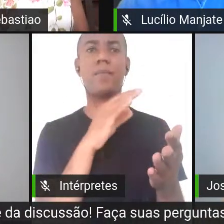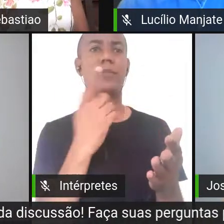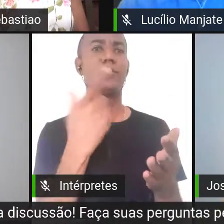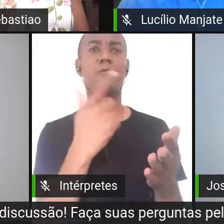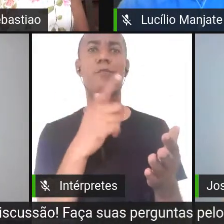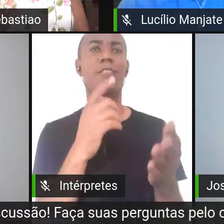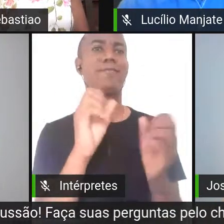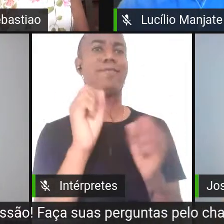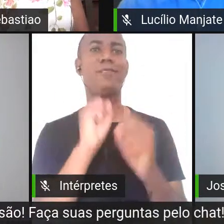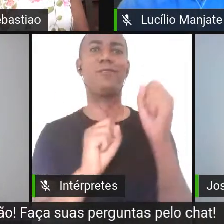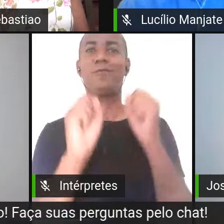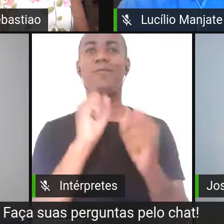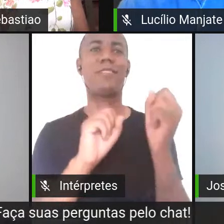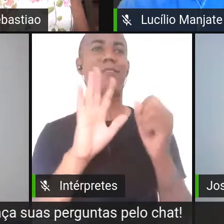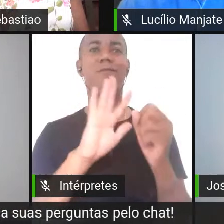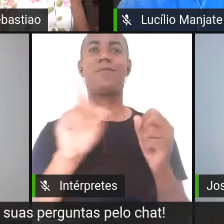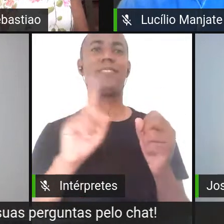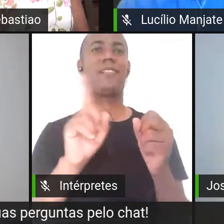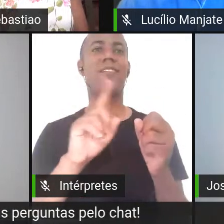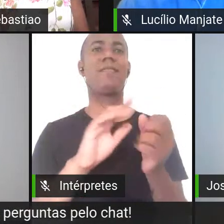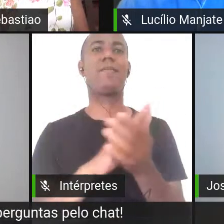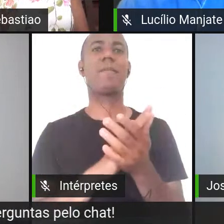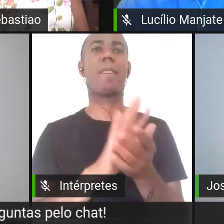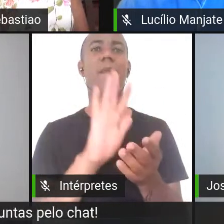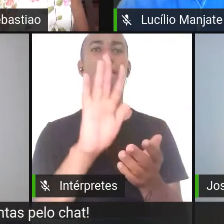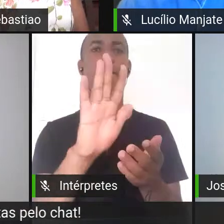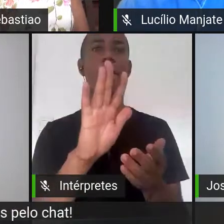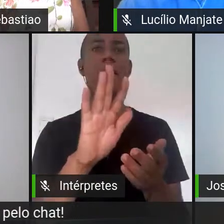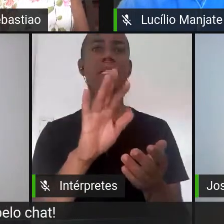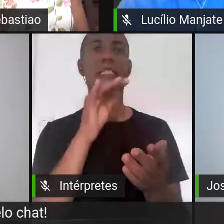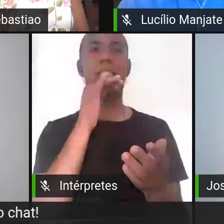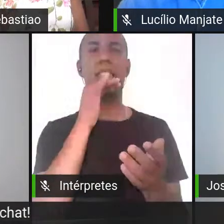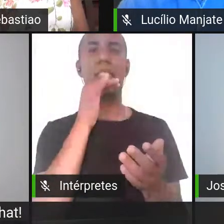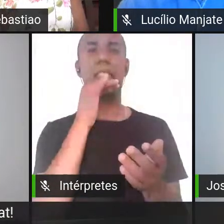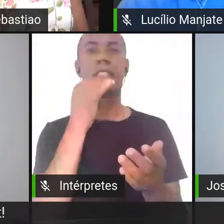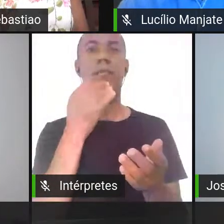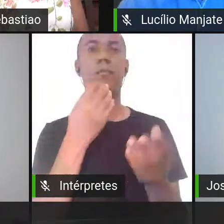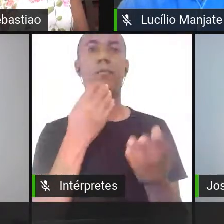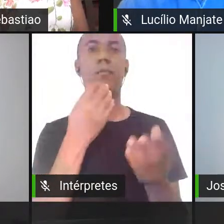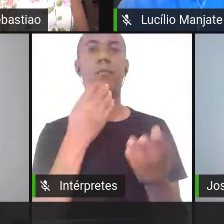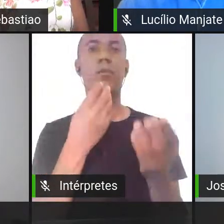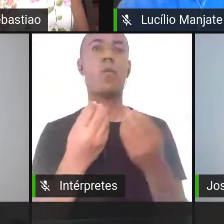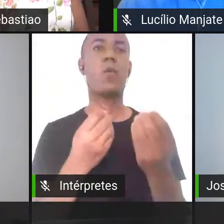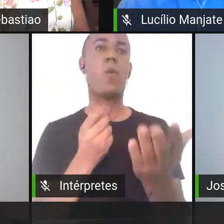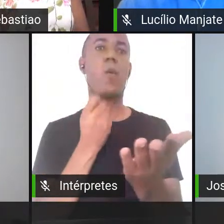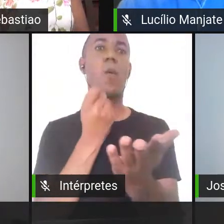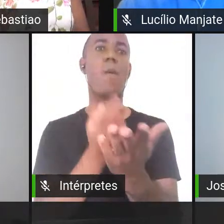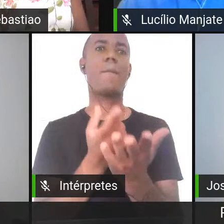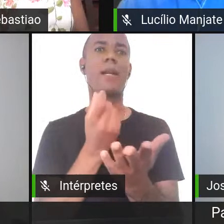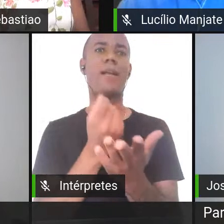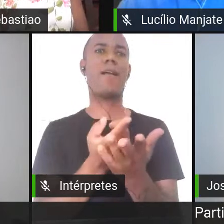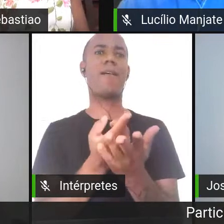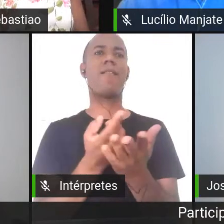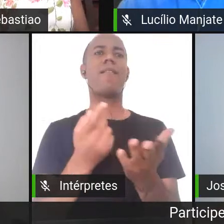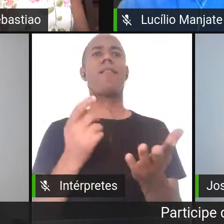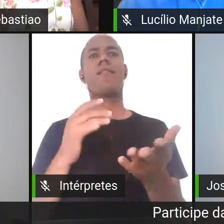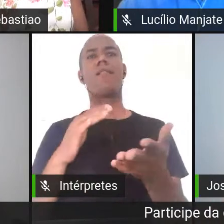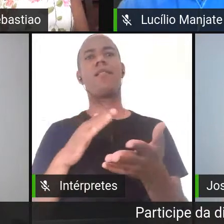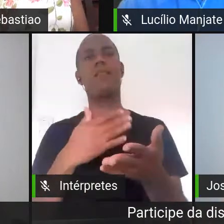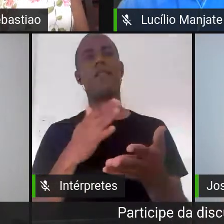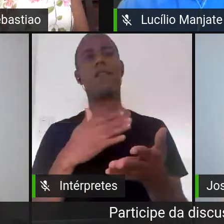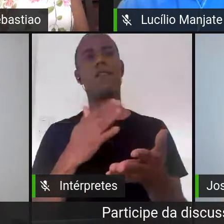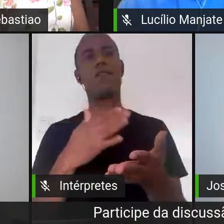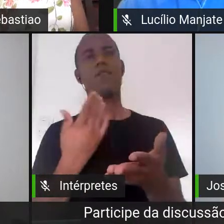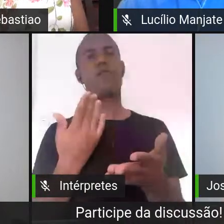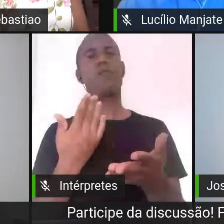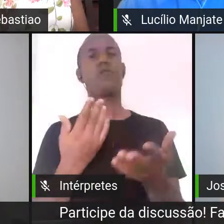pessoas a comprar, não existem pessoas a comprar os livros, quer sejam para adultos, quer sejam infanto-juvenis. Então eu acho que na verdade é